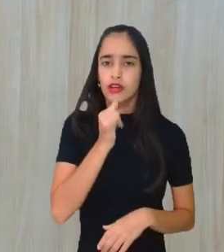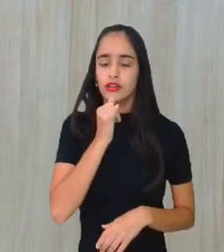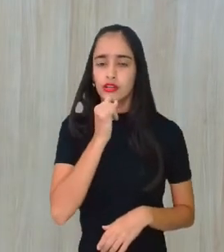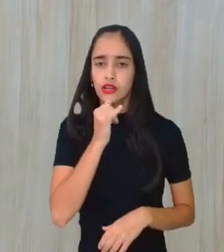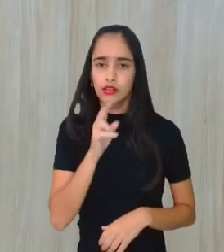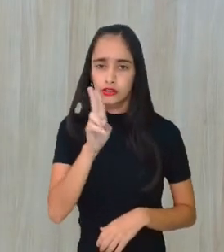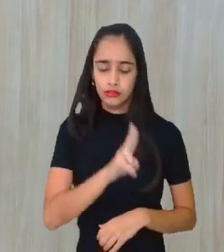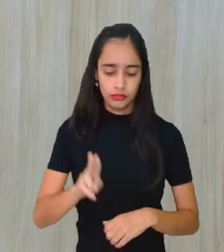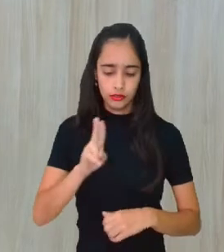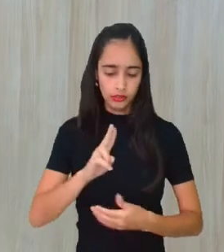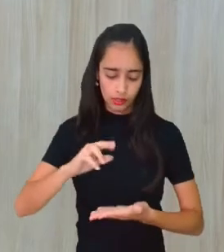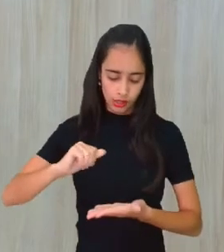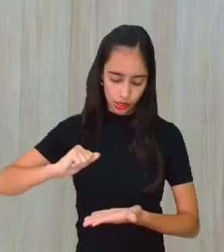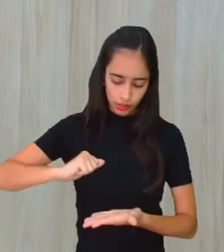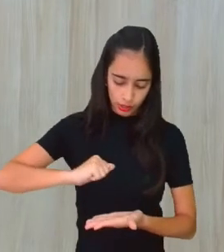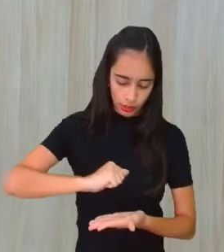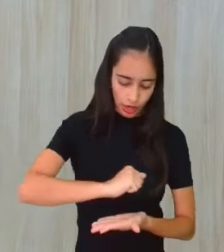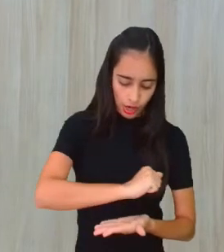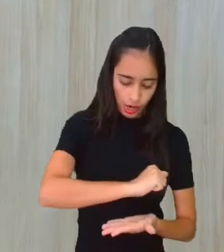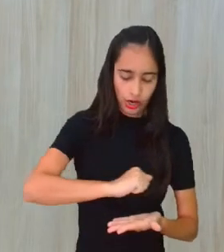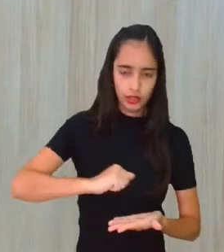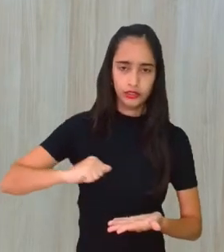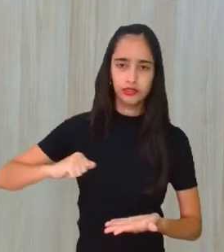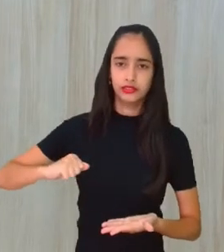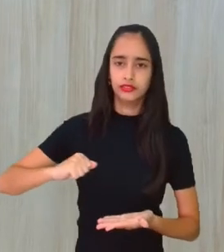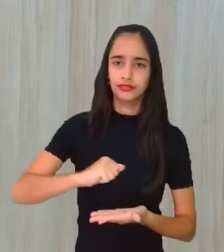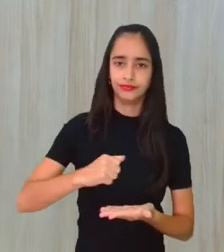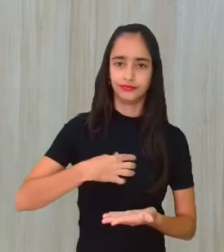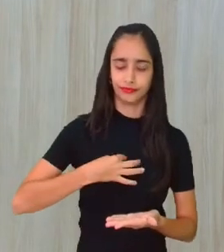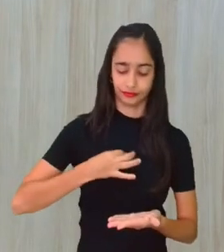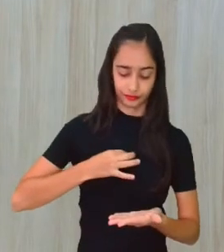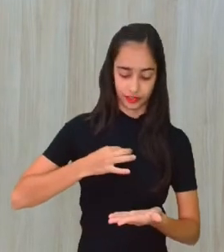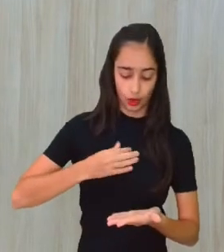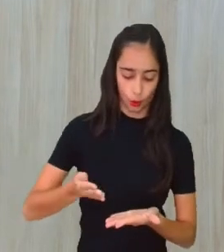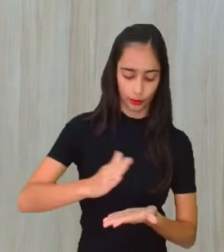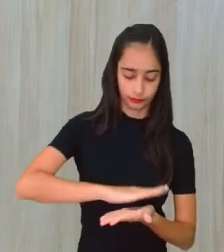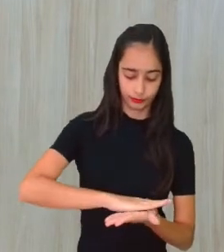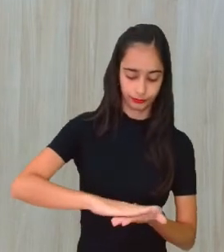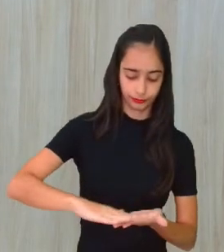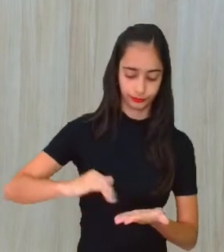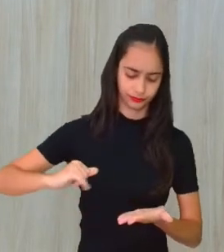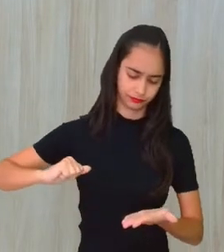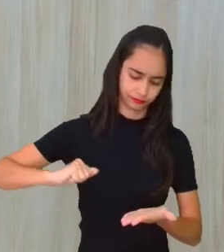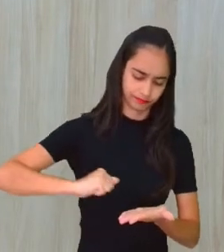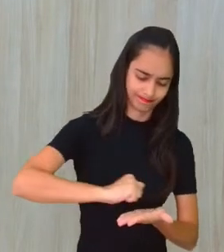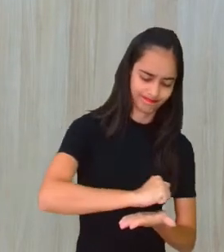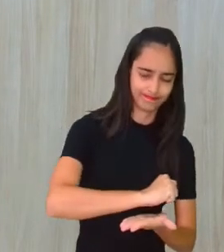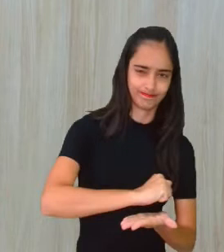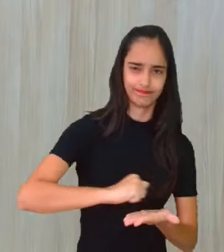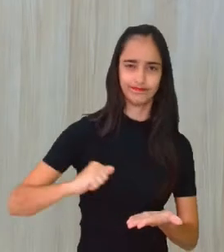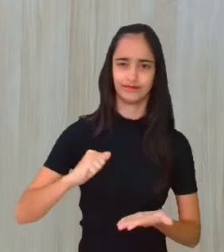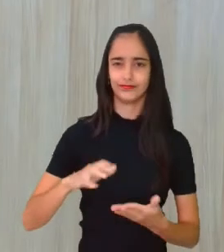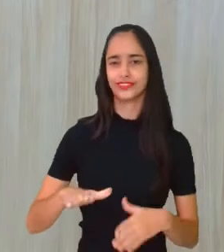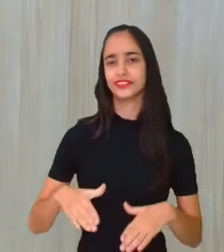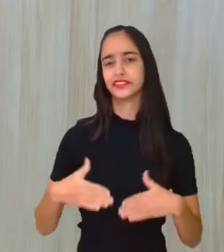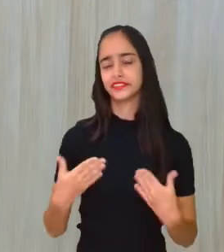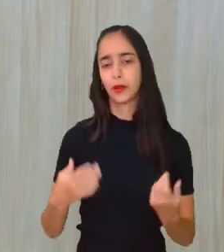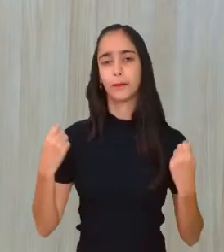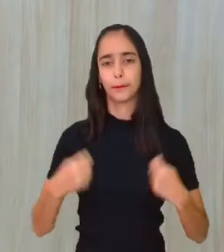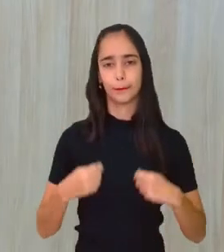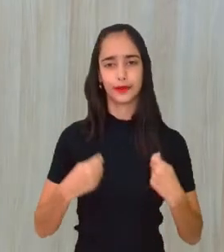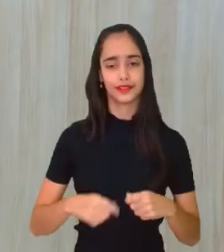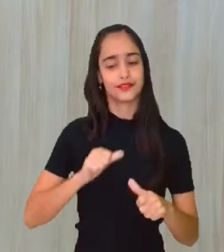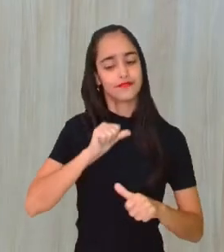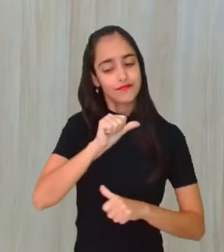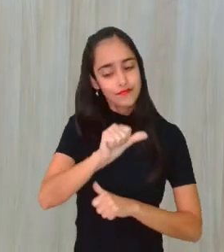precisar aquecer para você deixar a roupa bem passadinha. Então, ali está ocorrendo uma transformação de